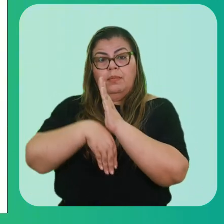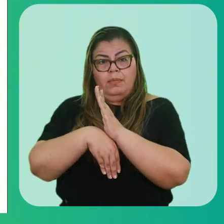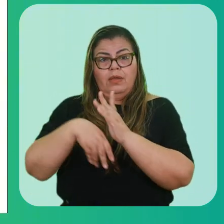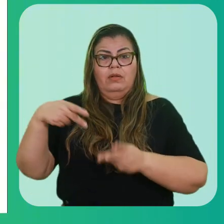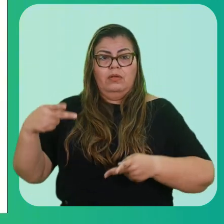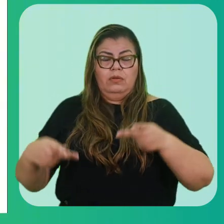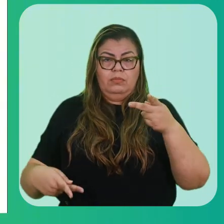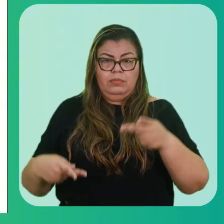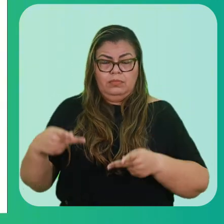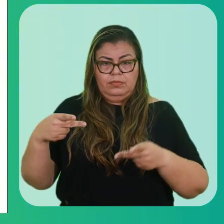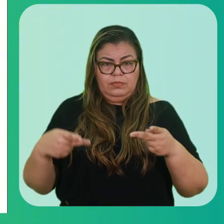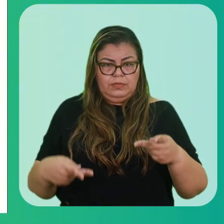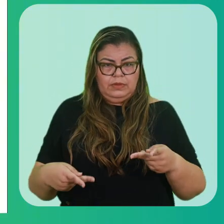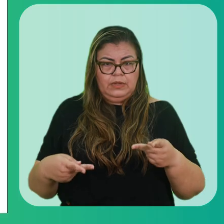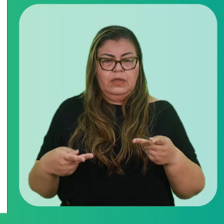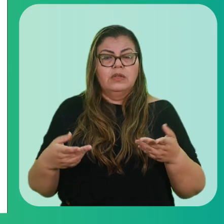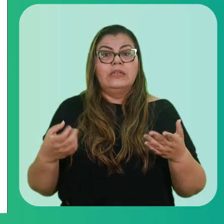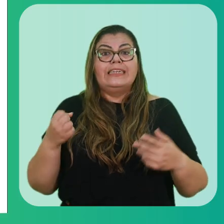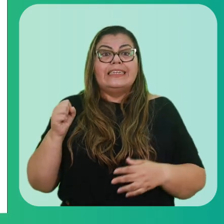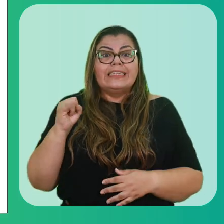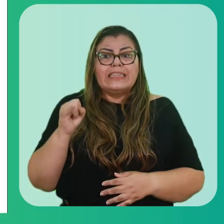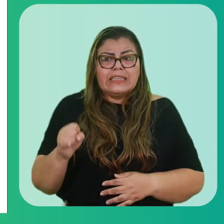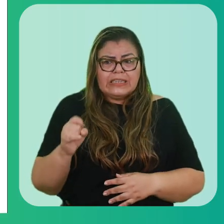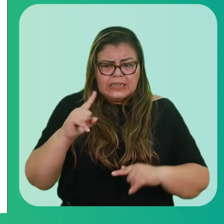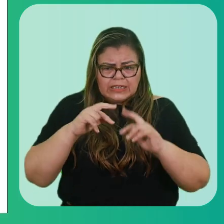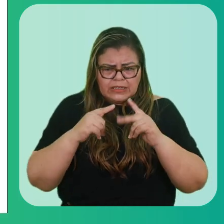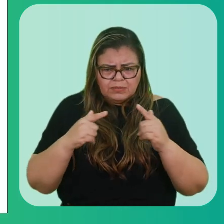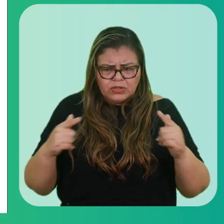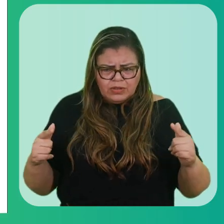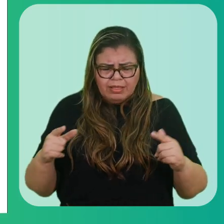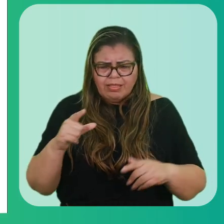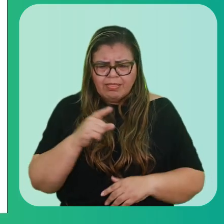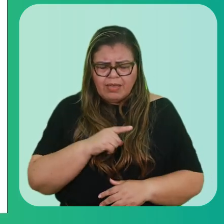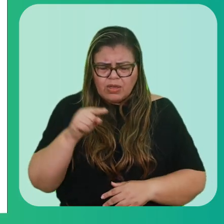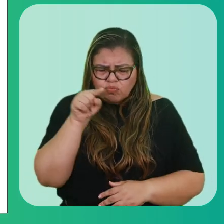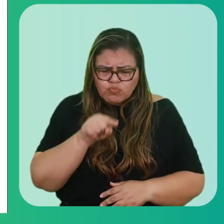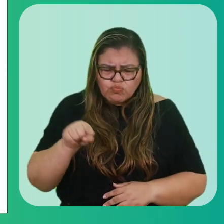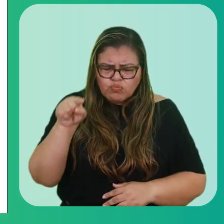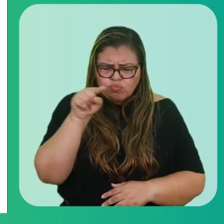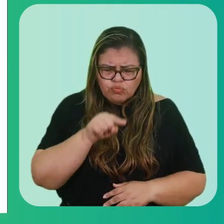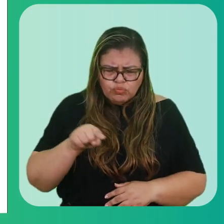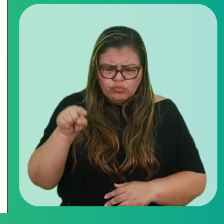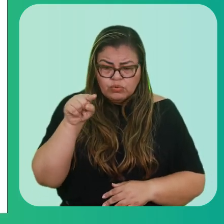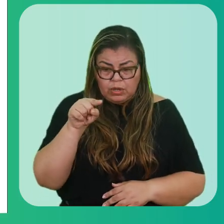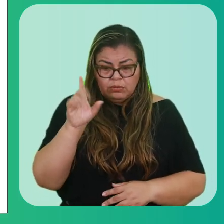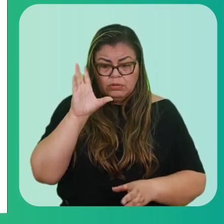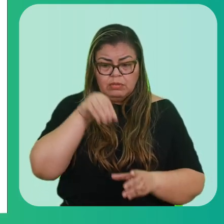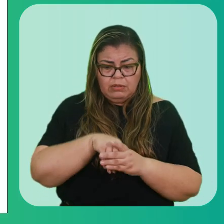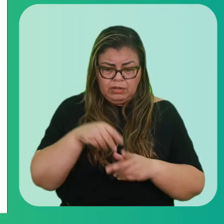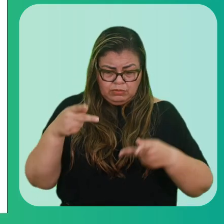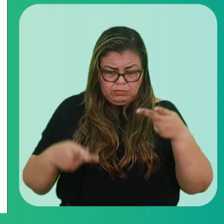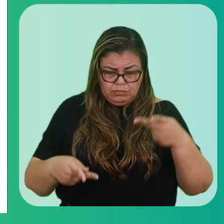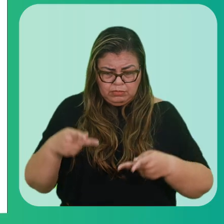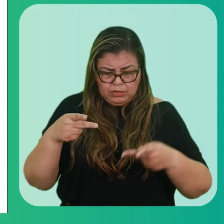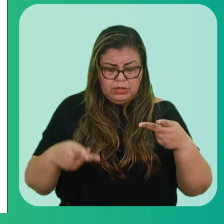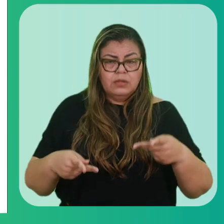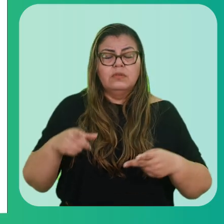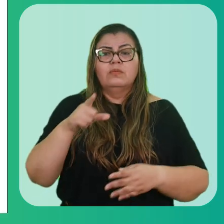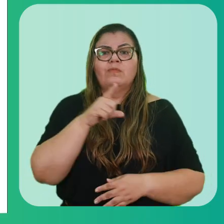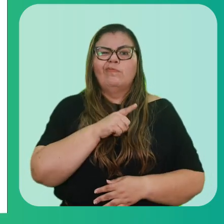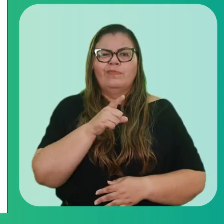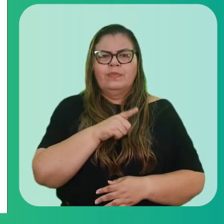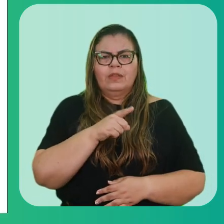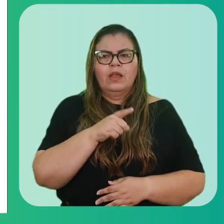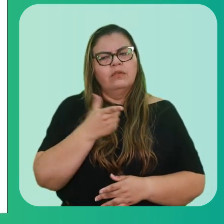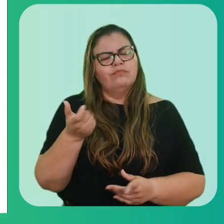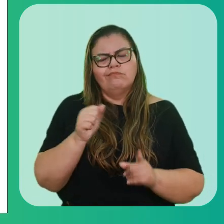de fora a pressão é menor. Se houver um furo naquele recipiente contendo gás, a pressão dele sendo maior do que a pressão